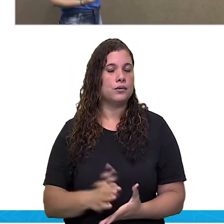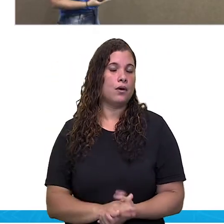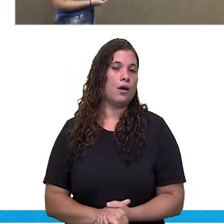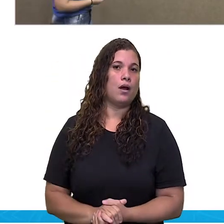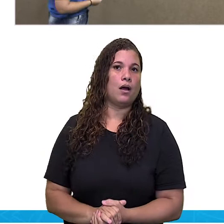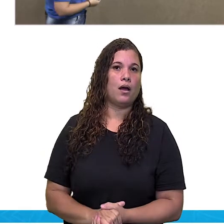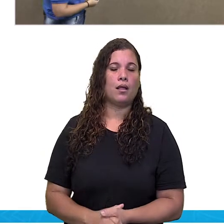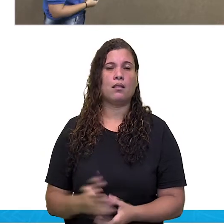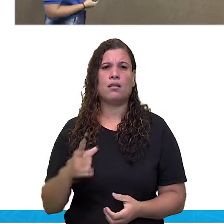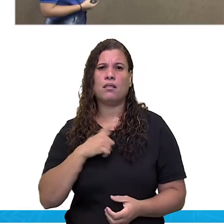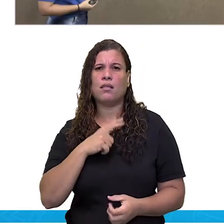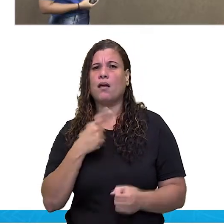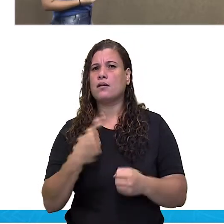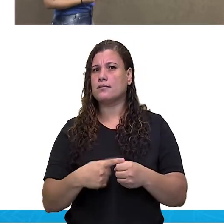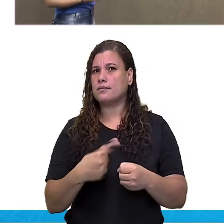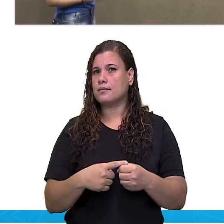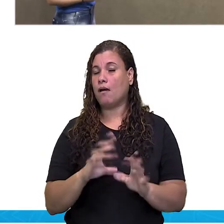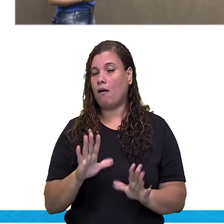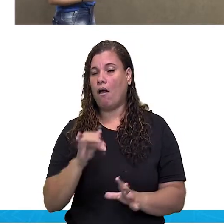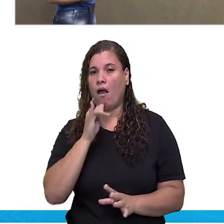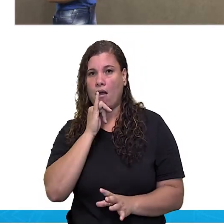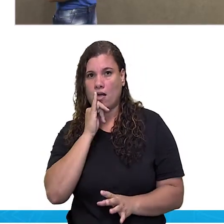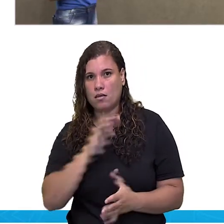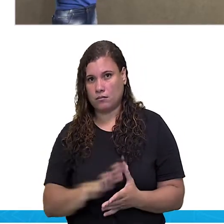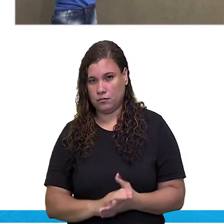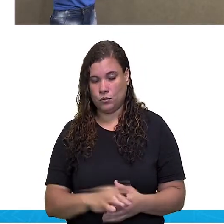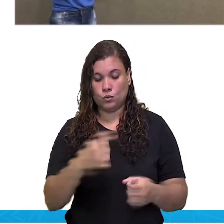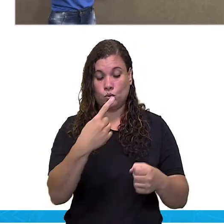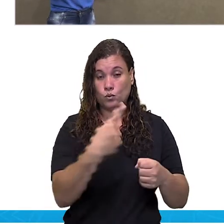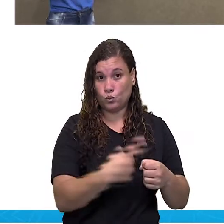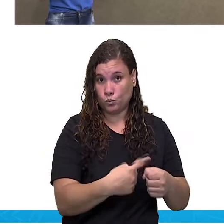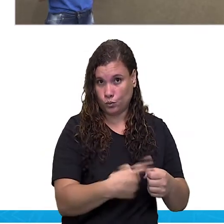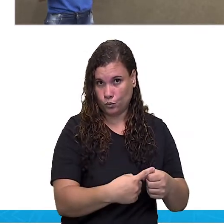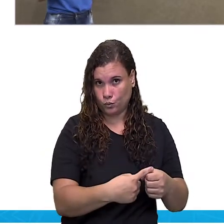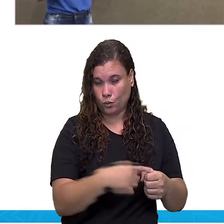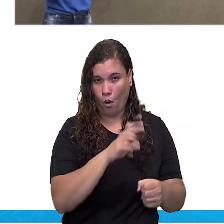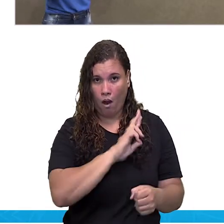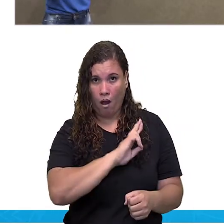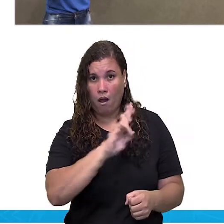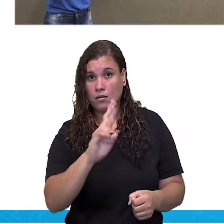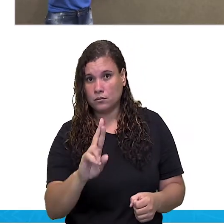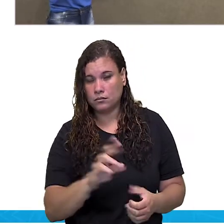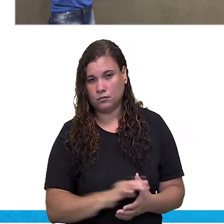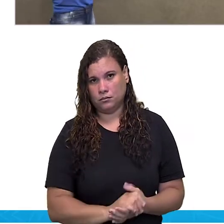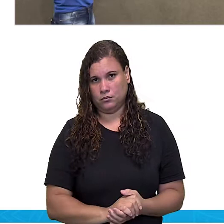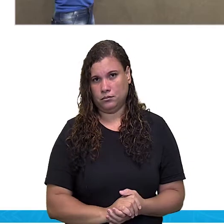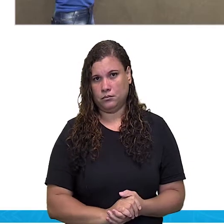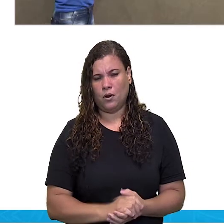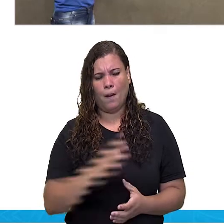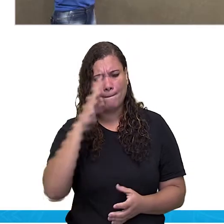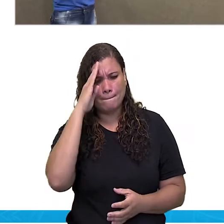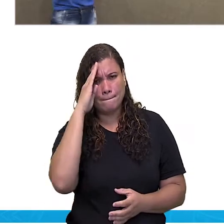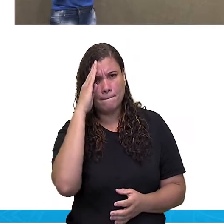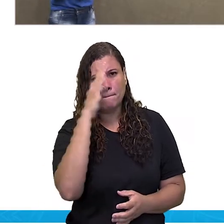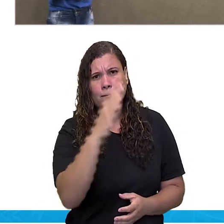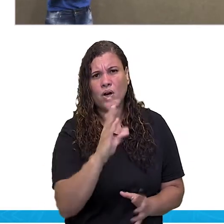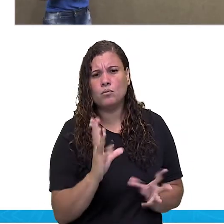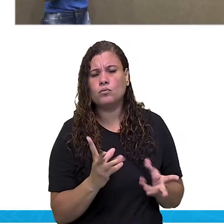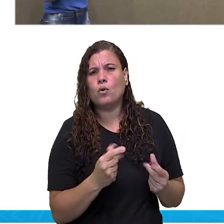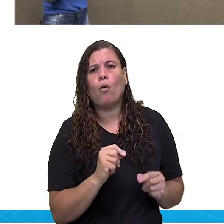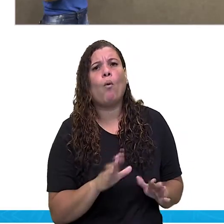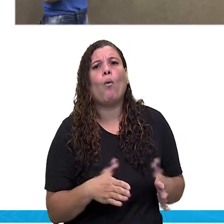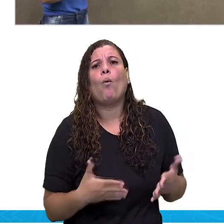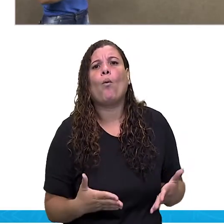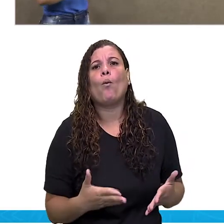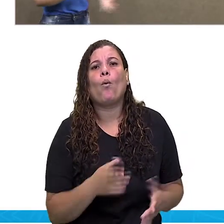temos cidades religiosas, aonde a principal atividade são atividades religiosas,